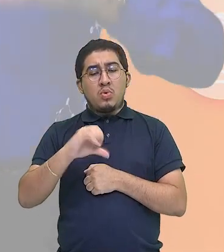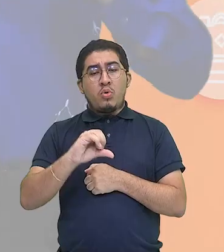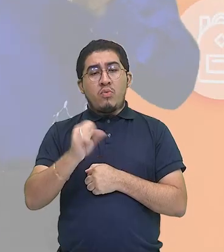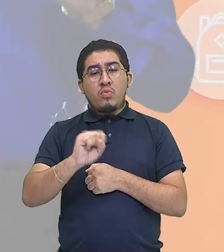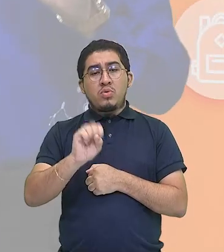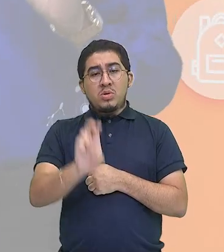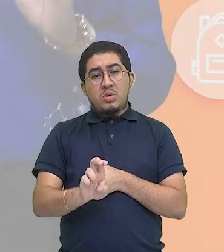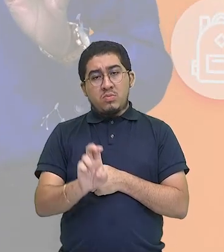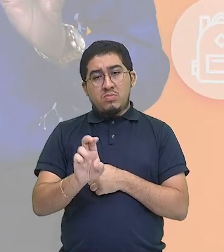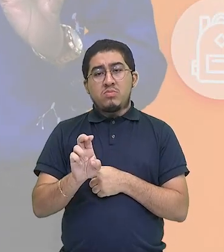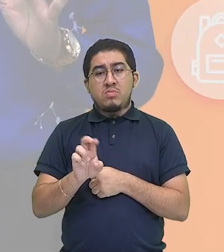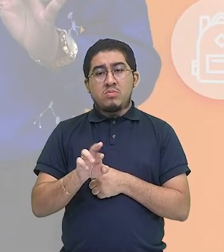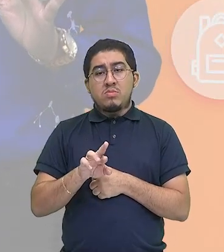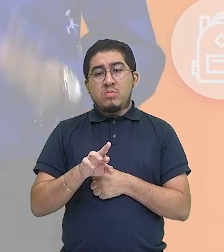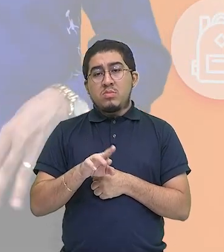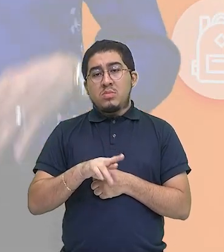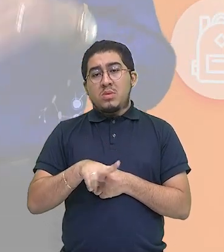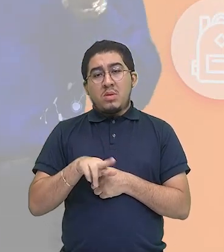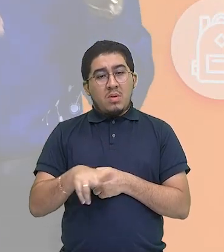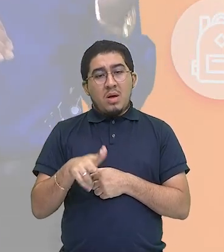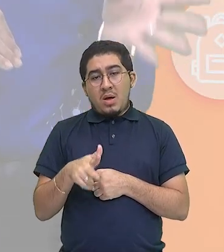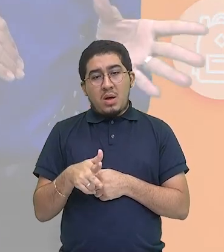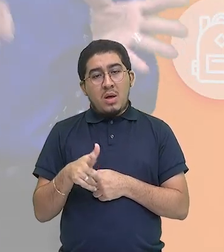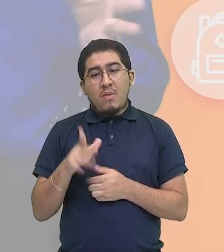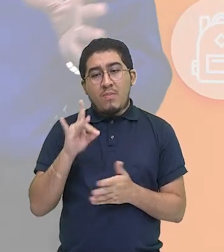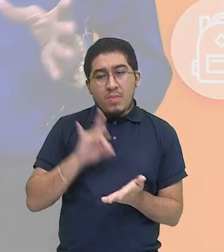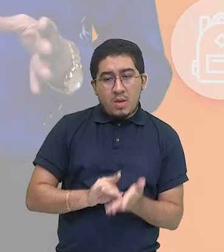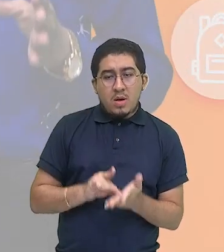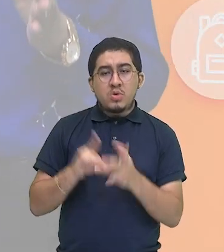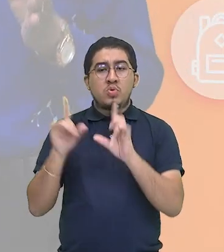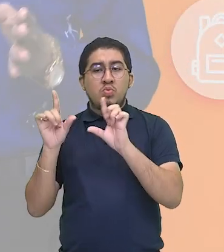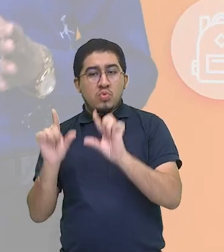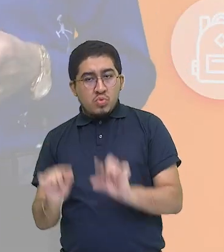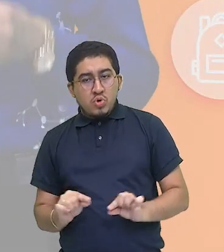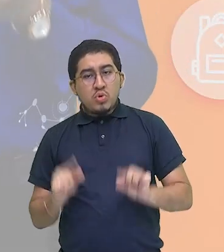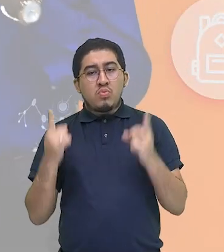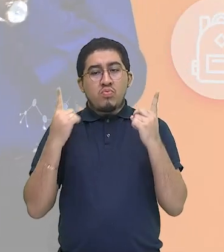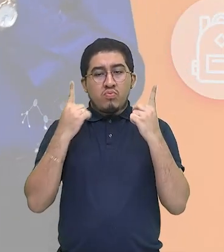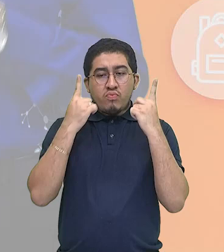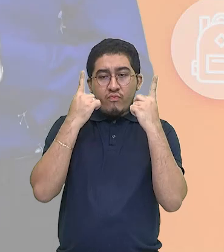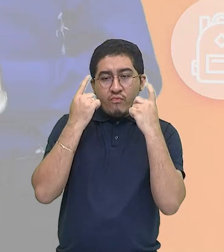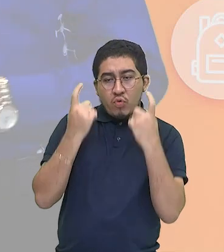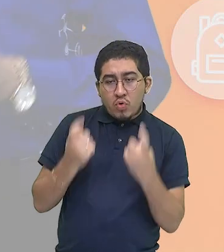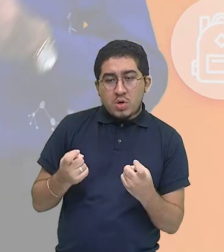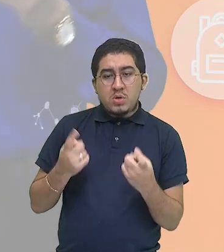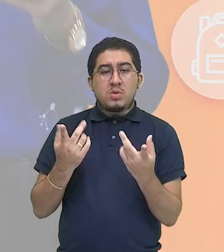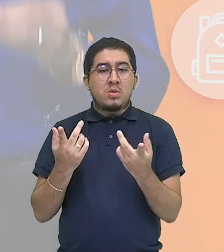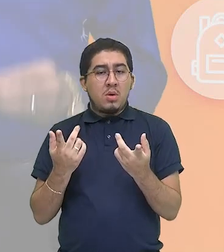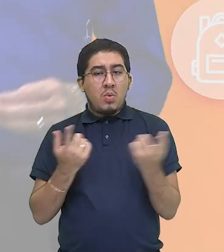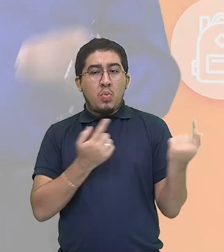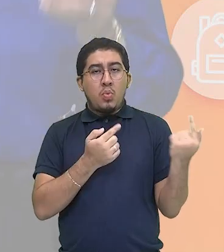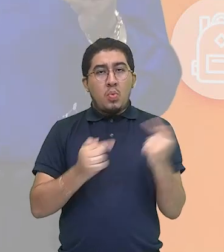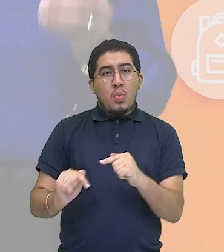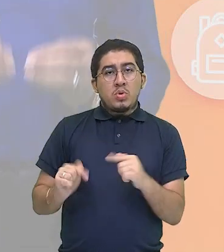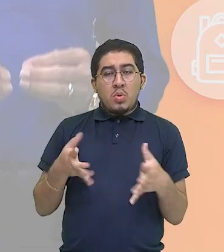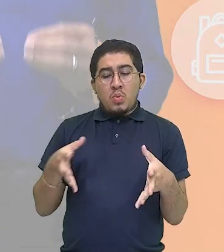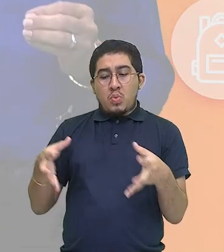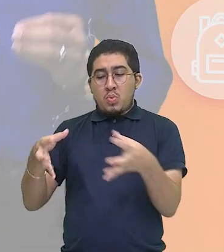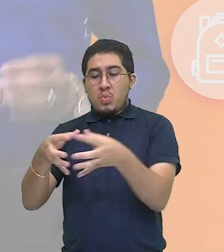1985, não necessariamente diminuiu a violência contra integrantes dos